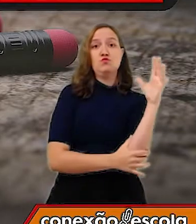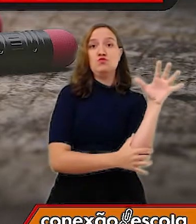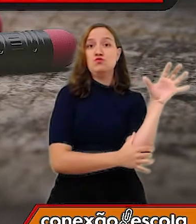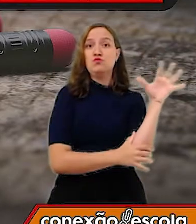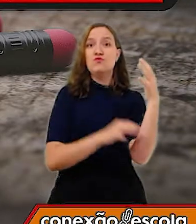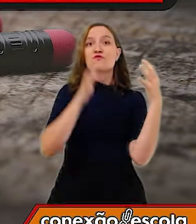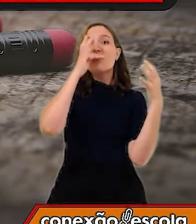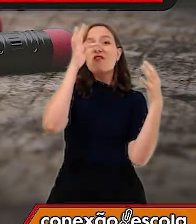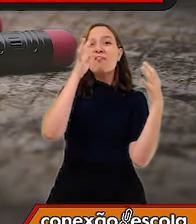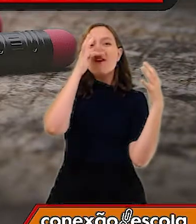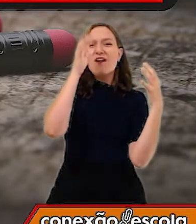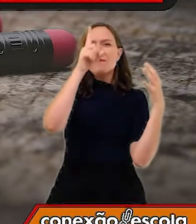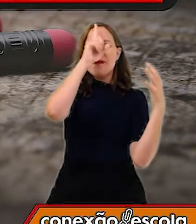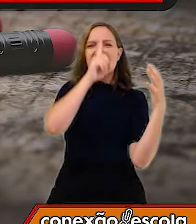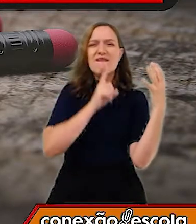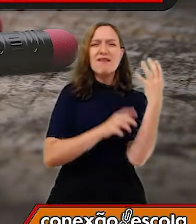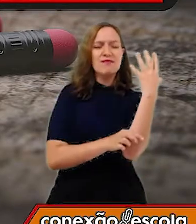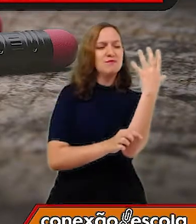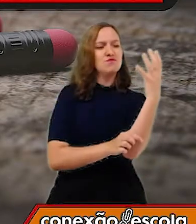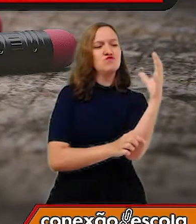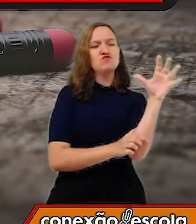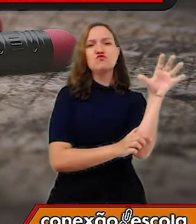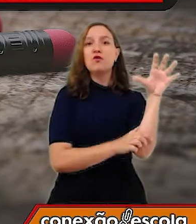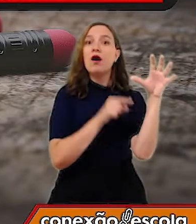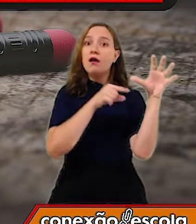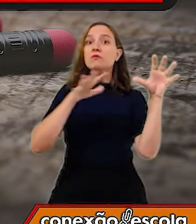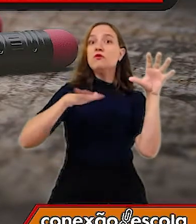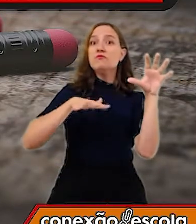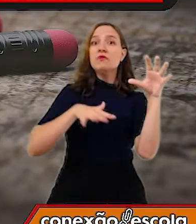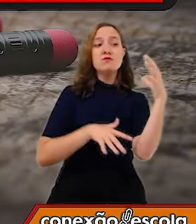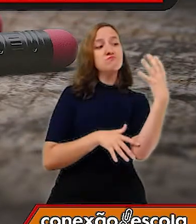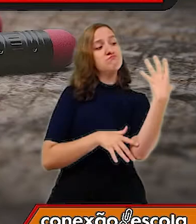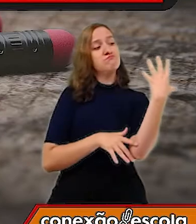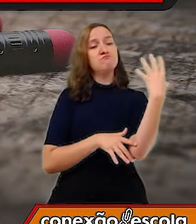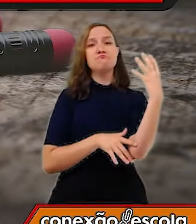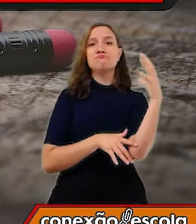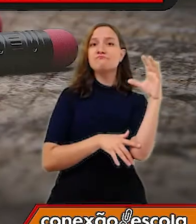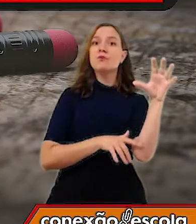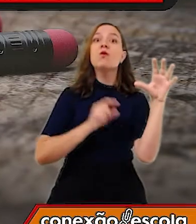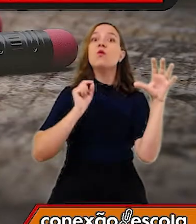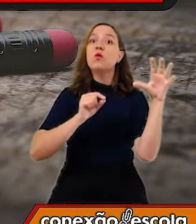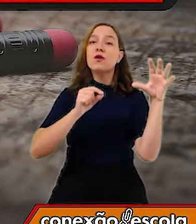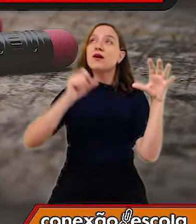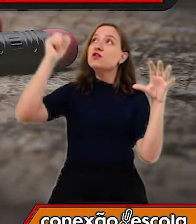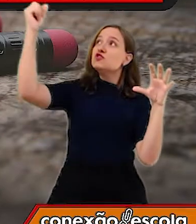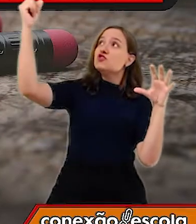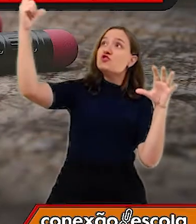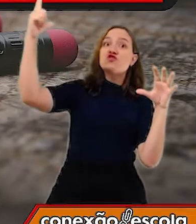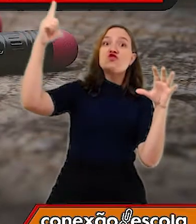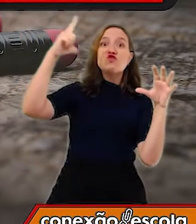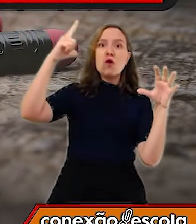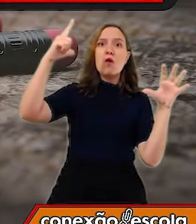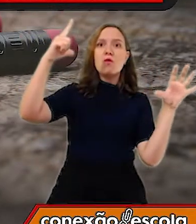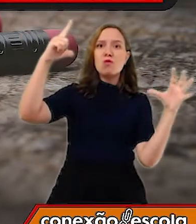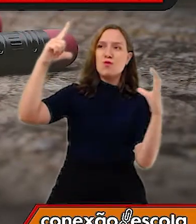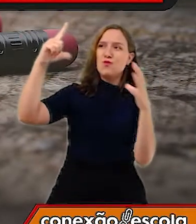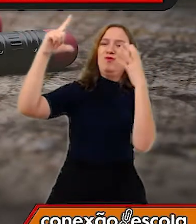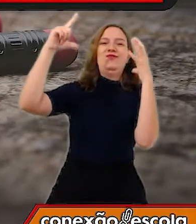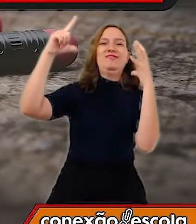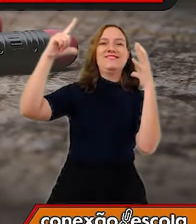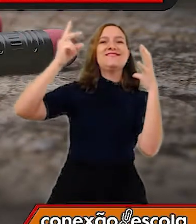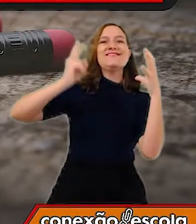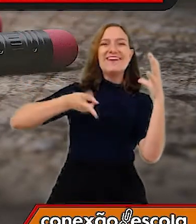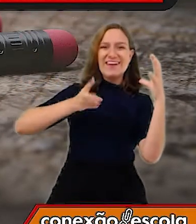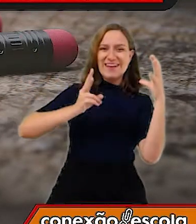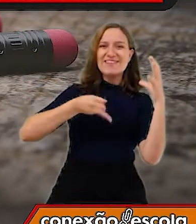viu um girassol? Por isso que ele chama girassol. Porque quando está na luz do dia, do sol,